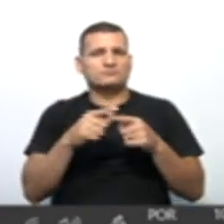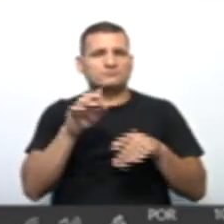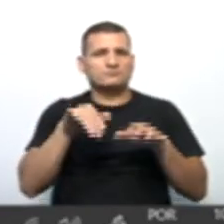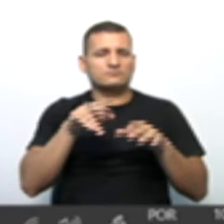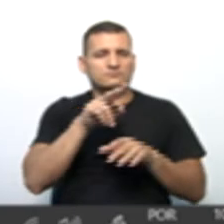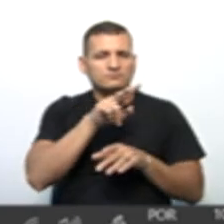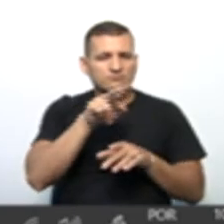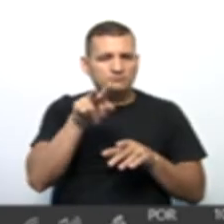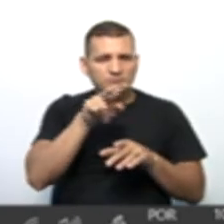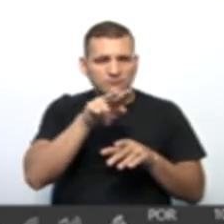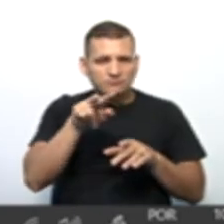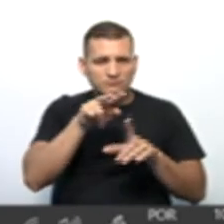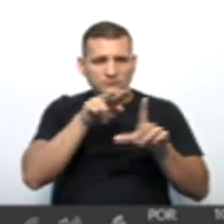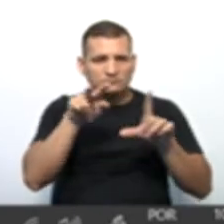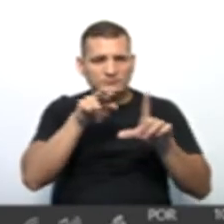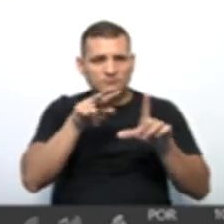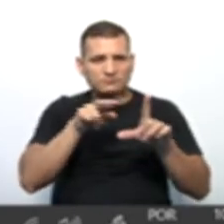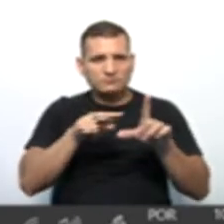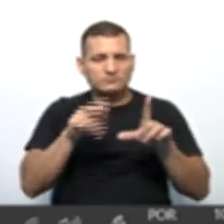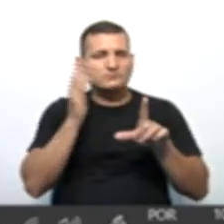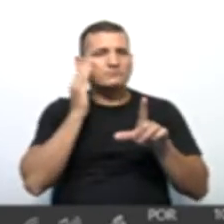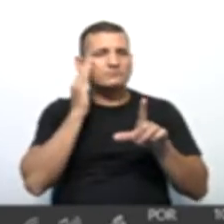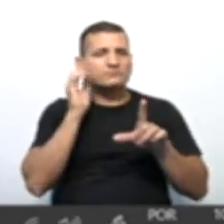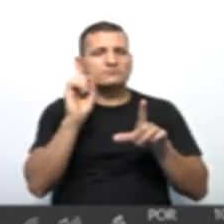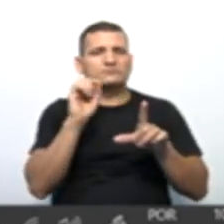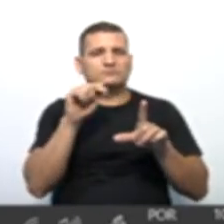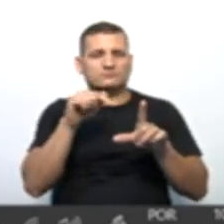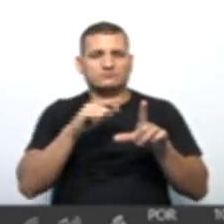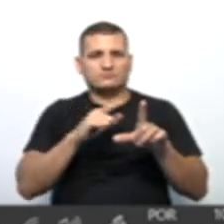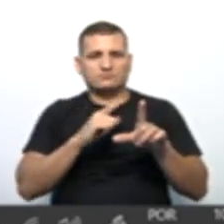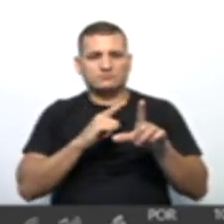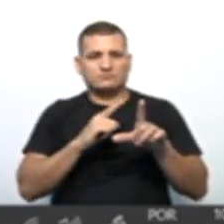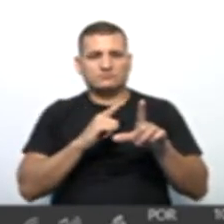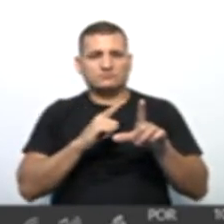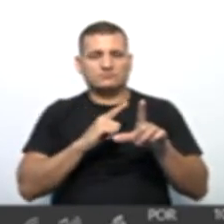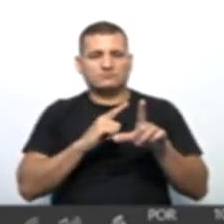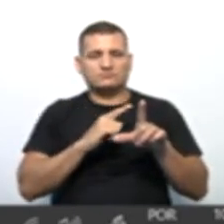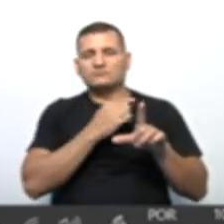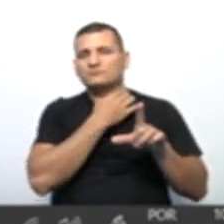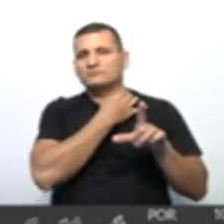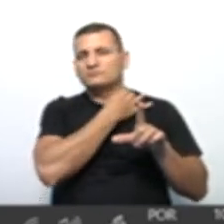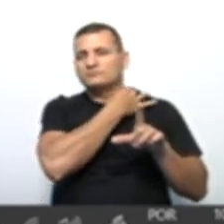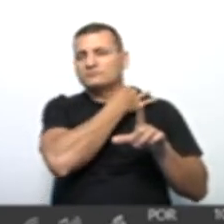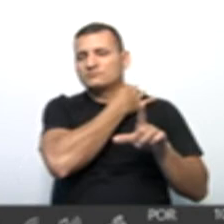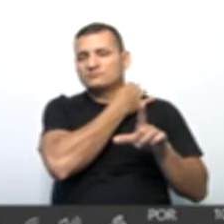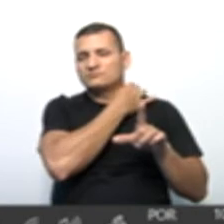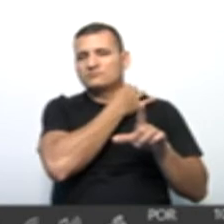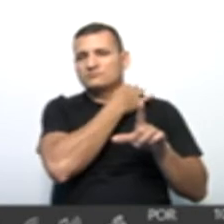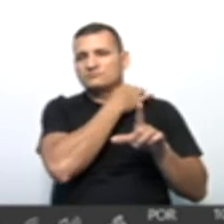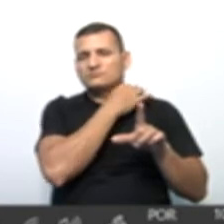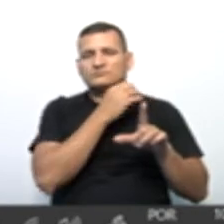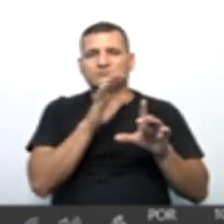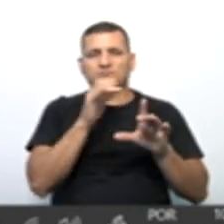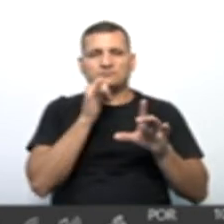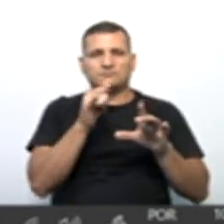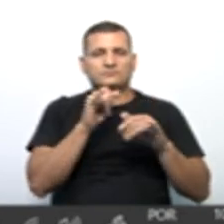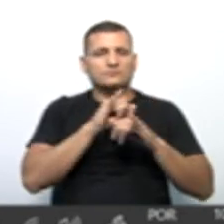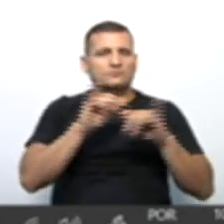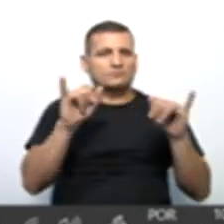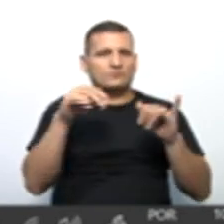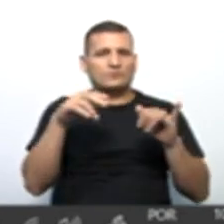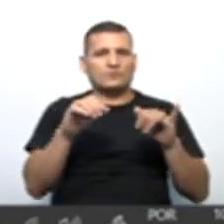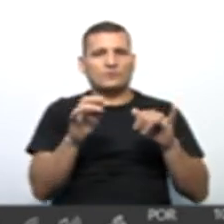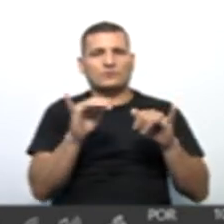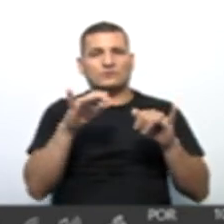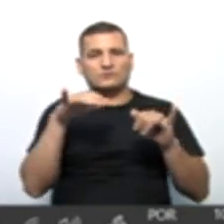ter que que levantam essa realidade não sabem o que têm mas assim se fosse uma página de notícias por exemplo com essa